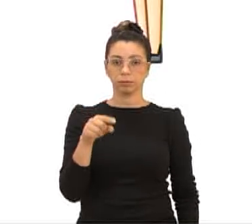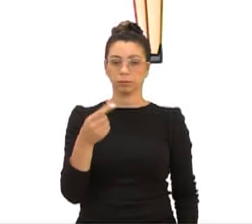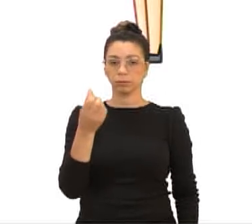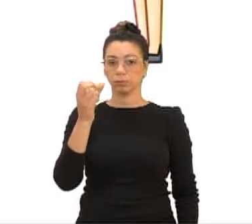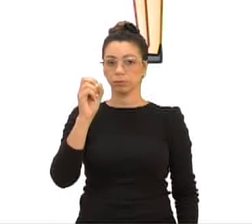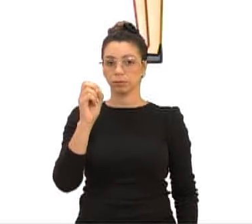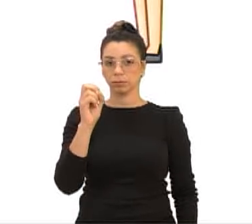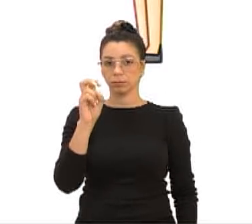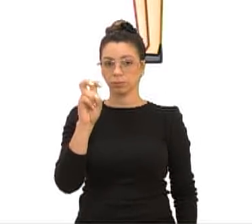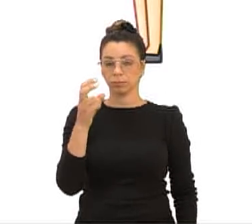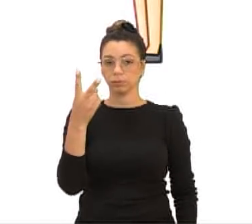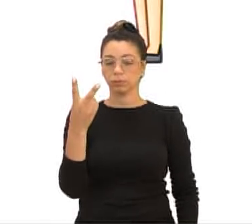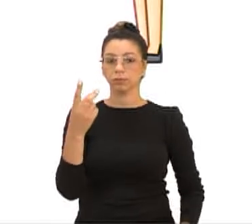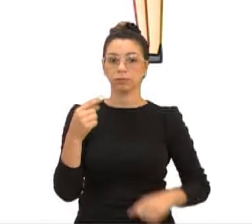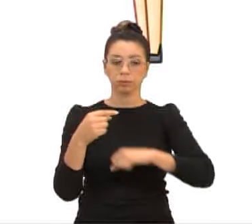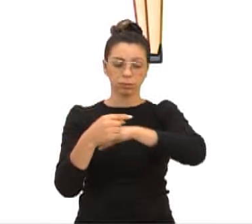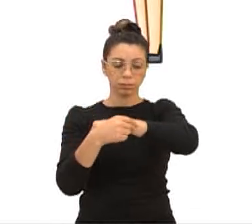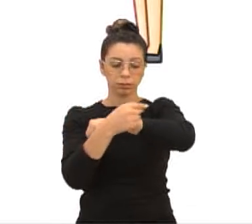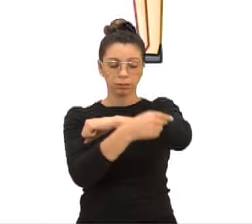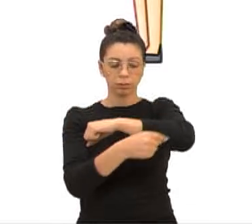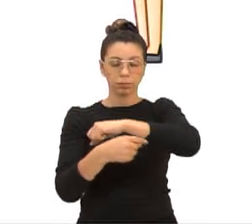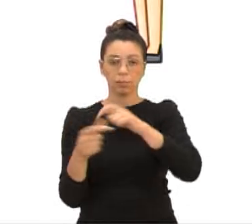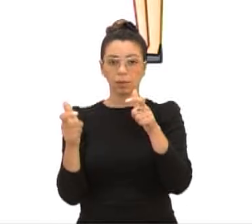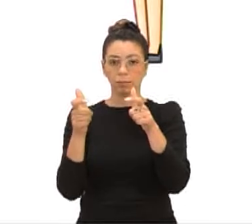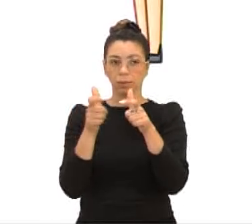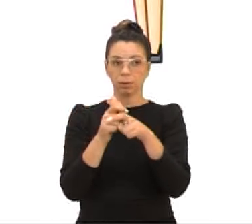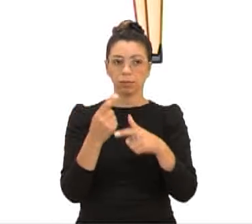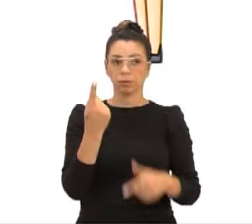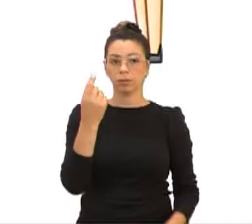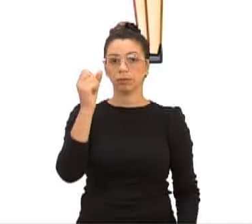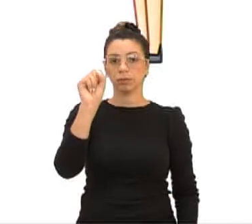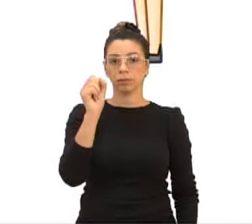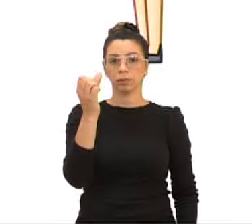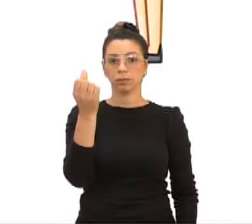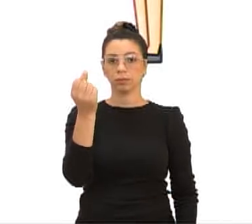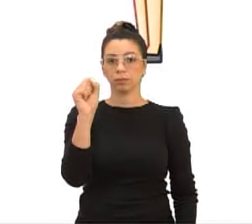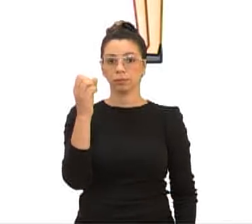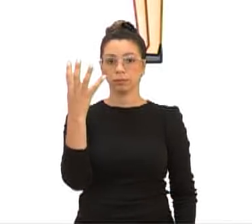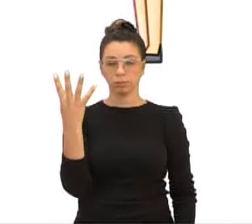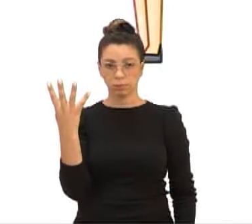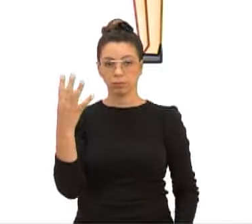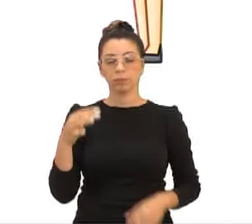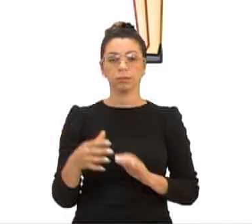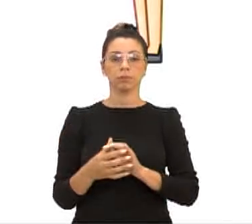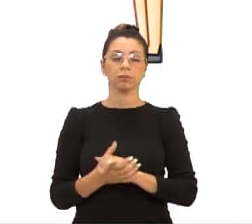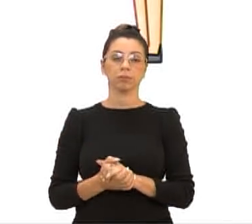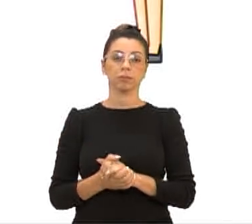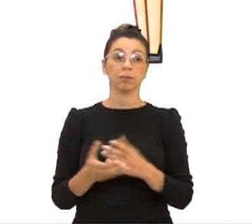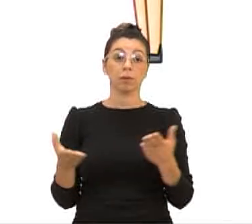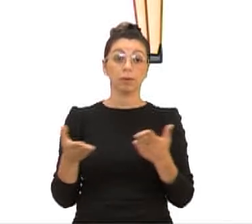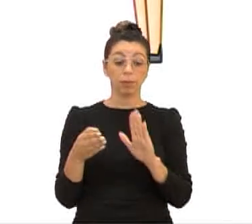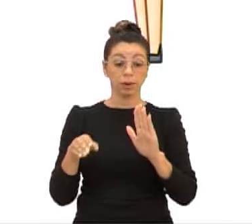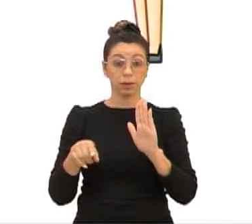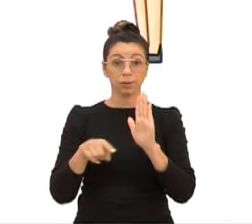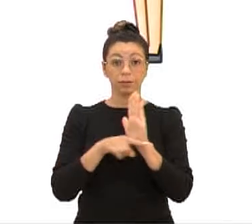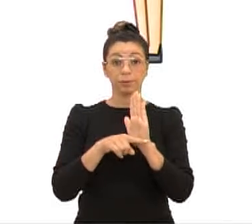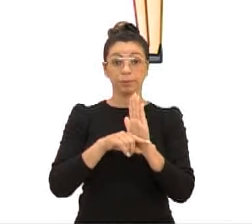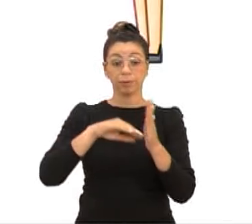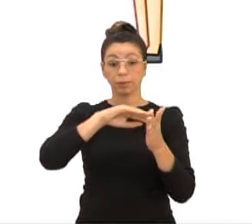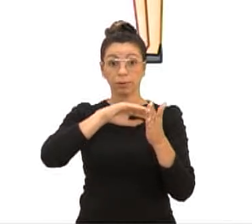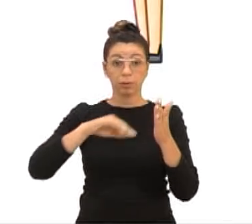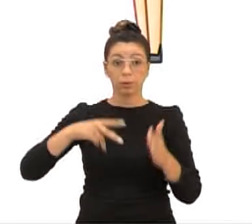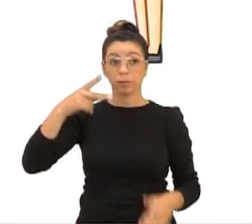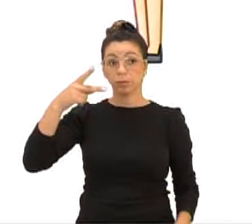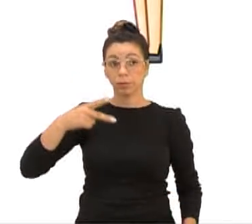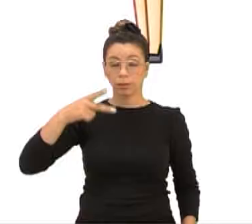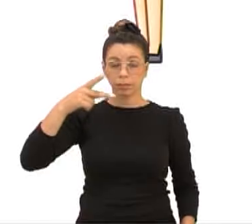da circunferência 3, da menor, 18,84. Ele vai, então, subtrair essas duas medidas,